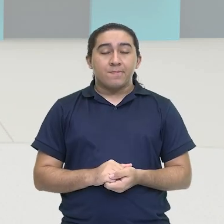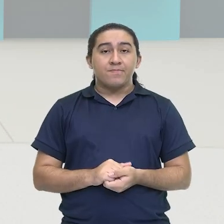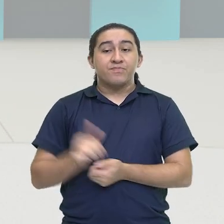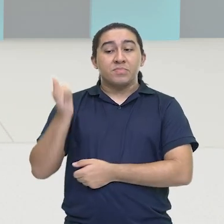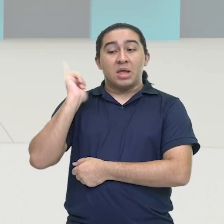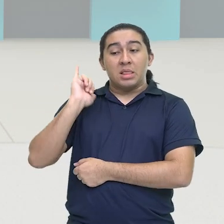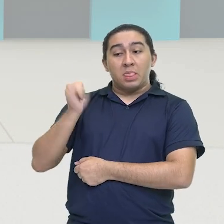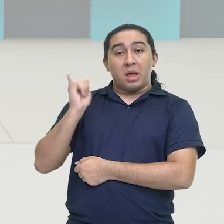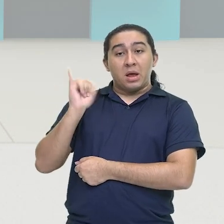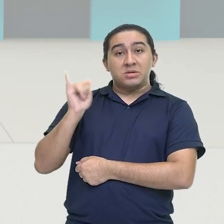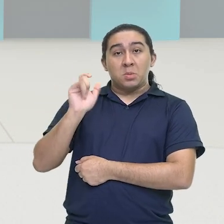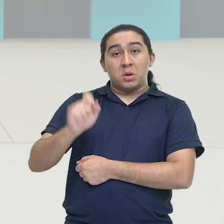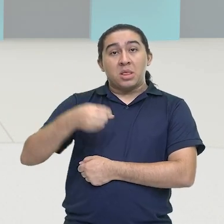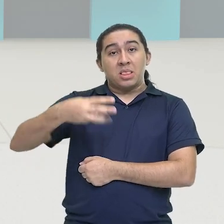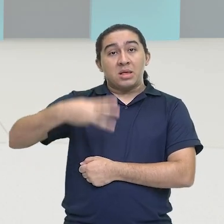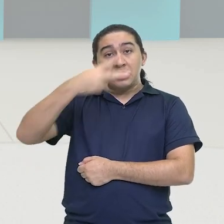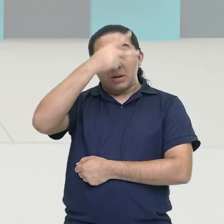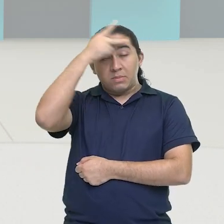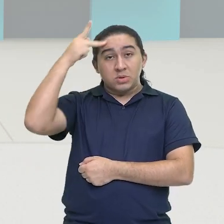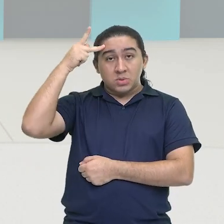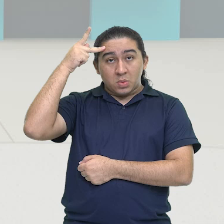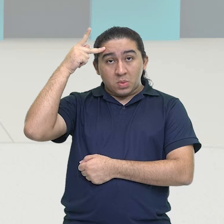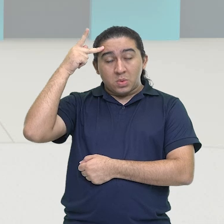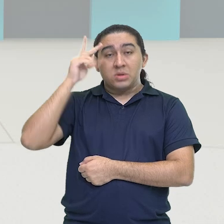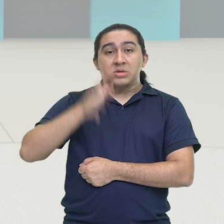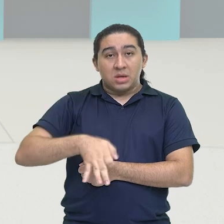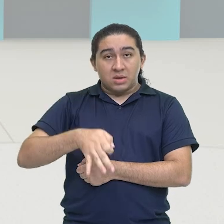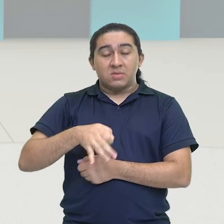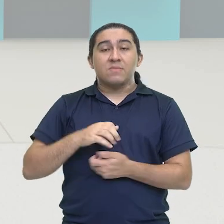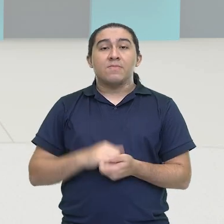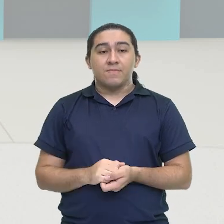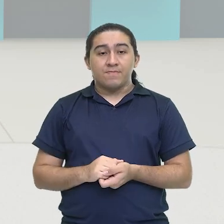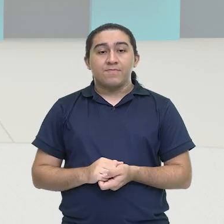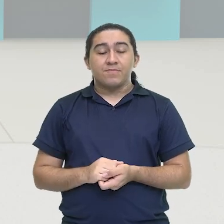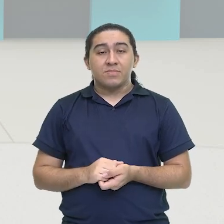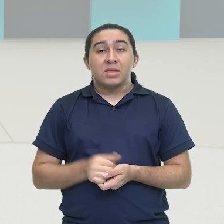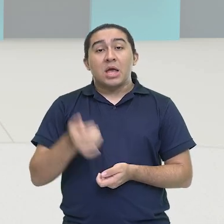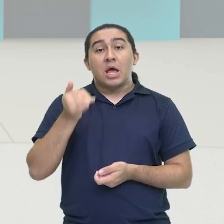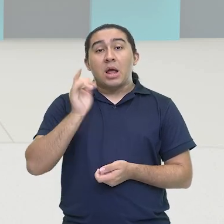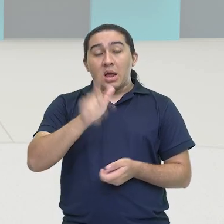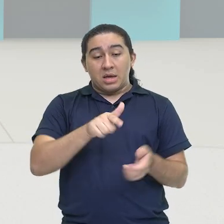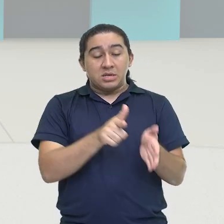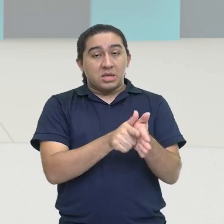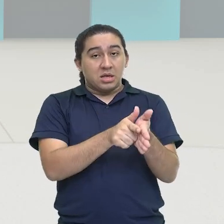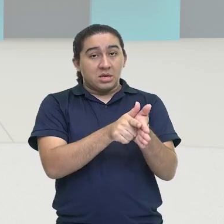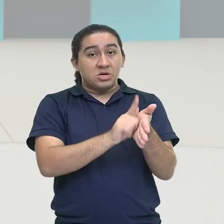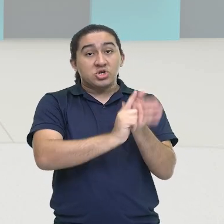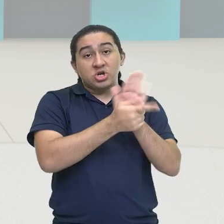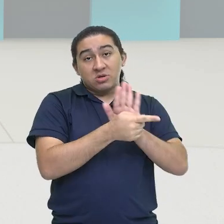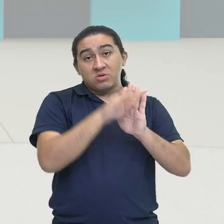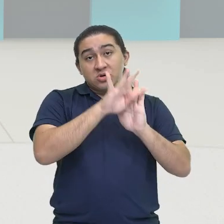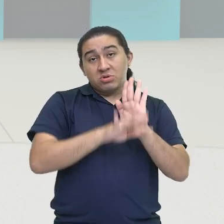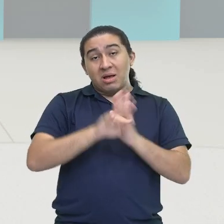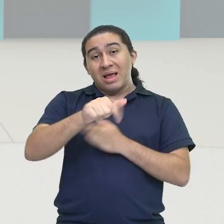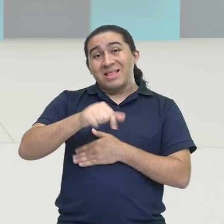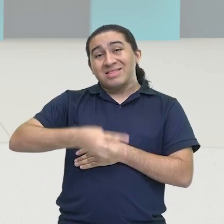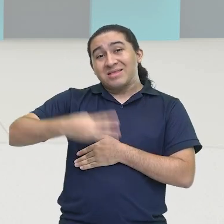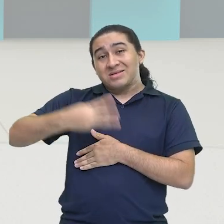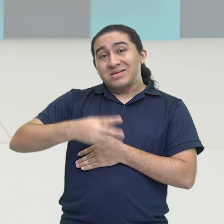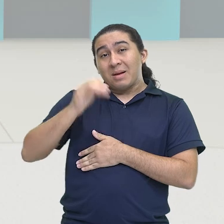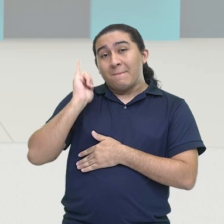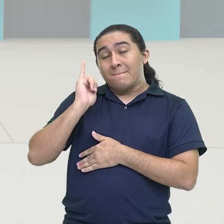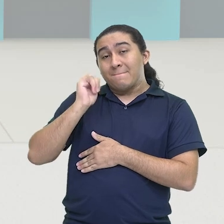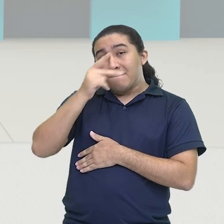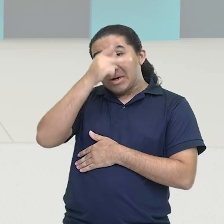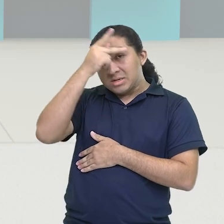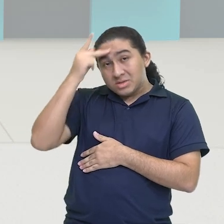em terceira pessoa. A notícia é narrada em terceira pessoa, por quê? O autor